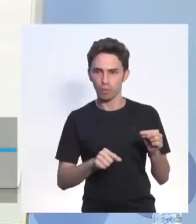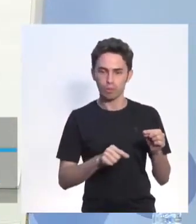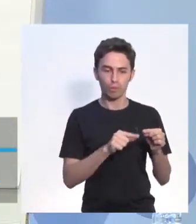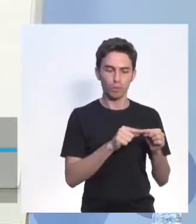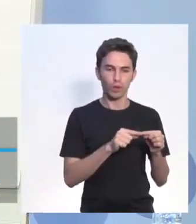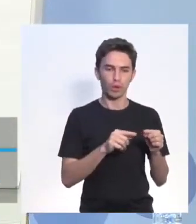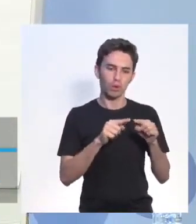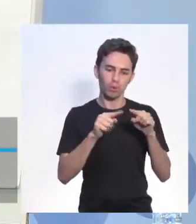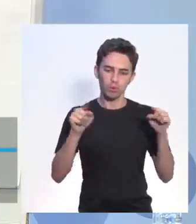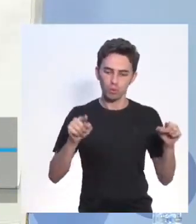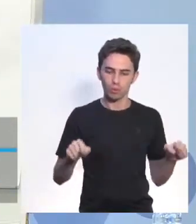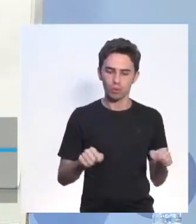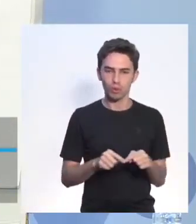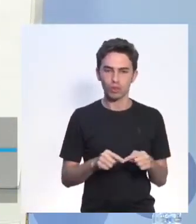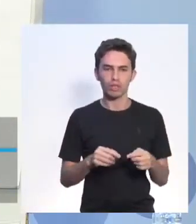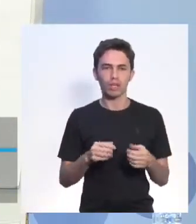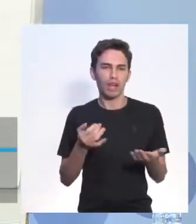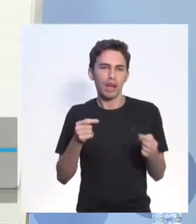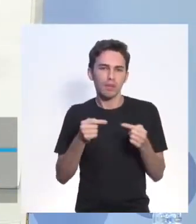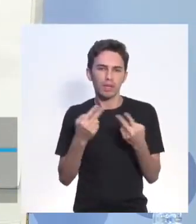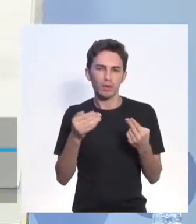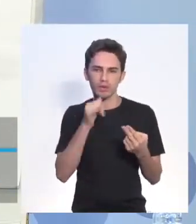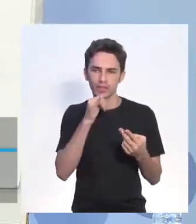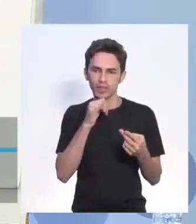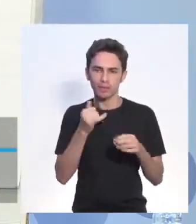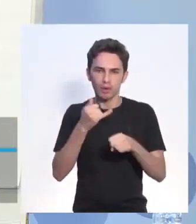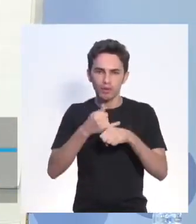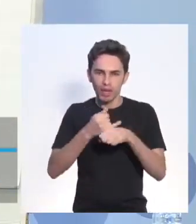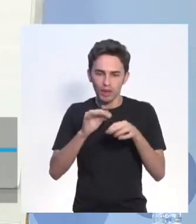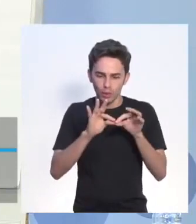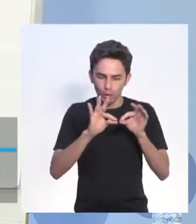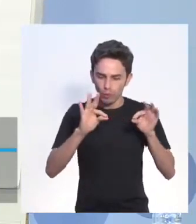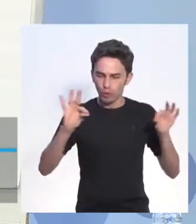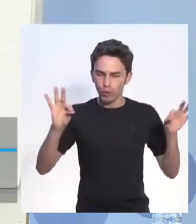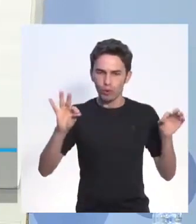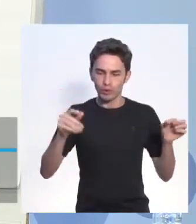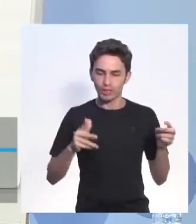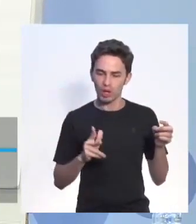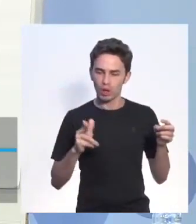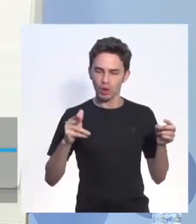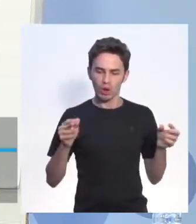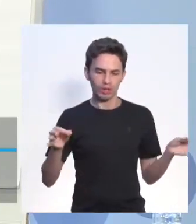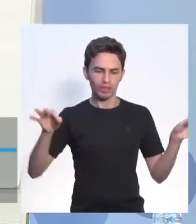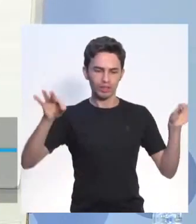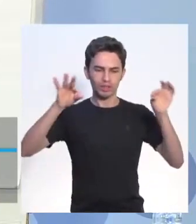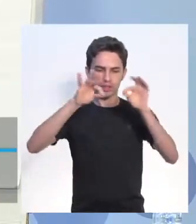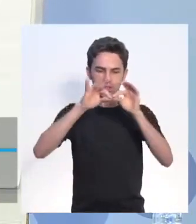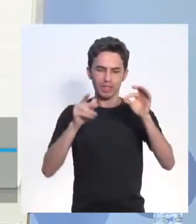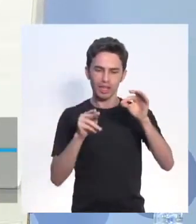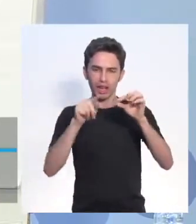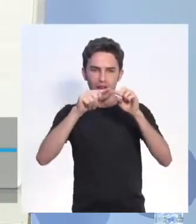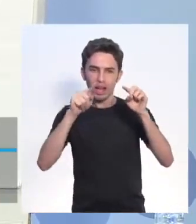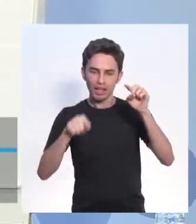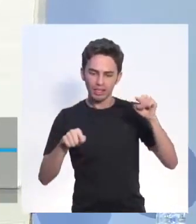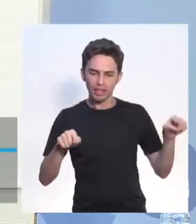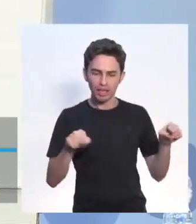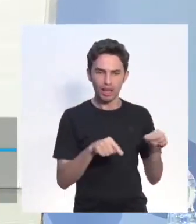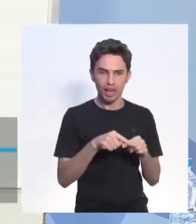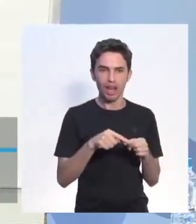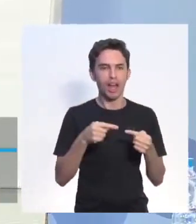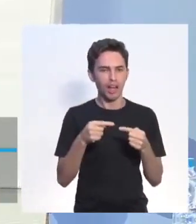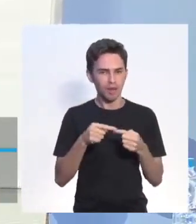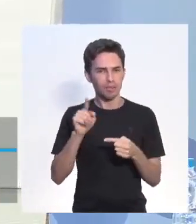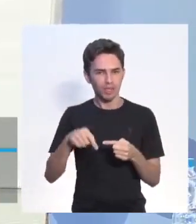a gente corta o arame, estica e mede esse contorno. Isso é o perímetro. Sim? Aí vai falar, eu acho que eu já vi isso na